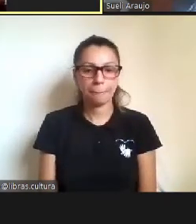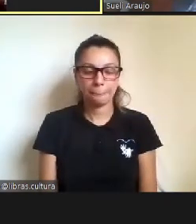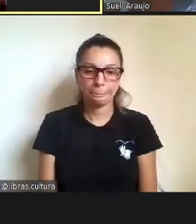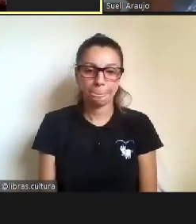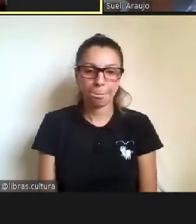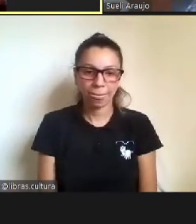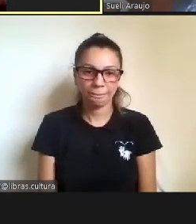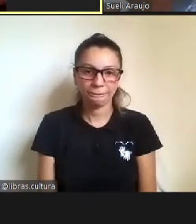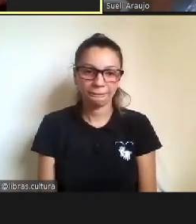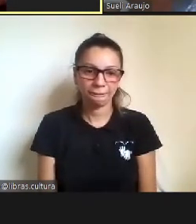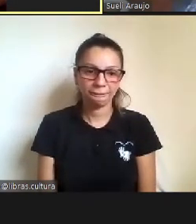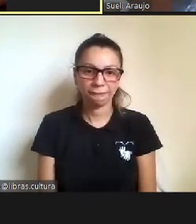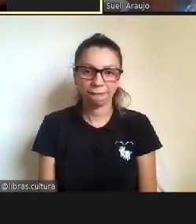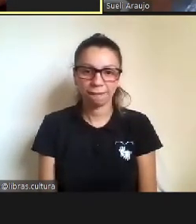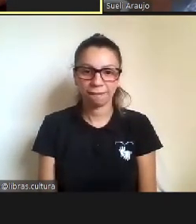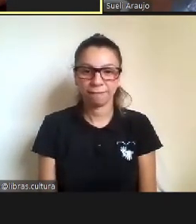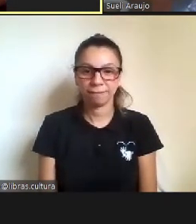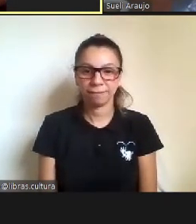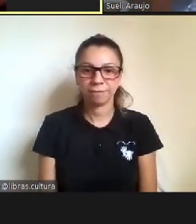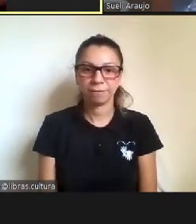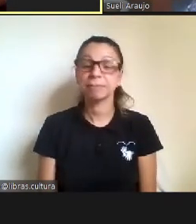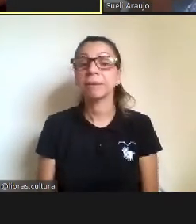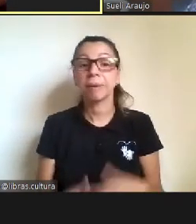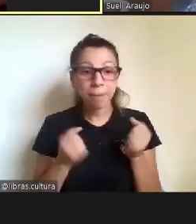Poderia ser a Jéssica, eu preferia...